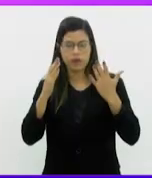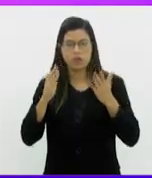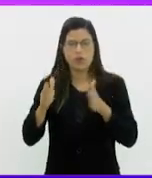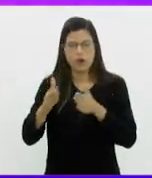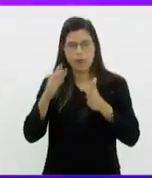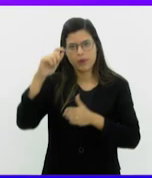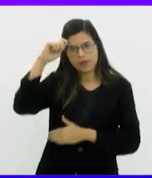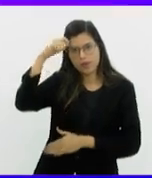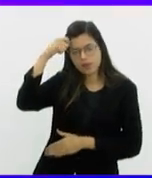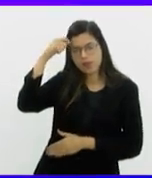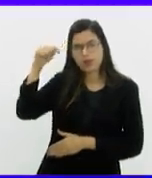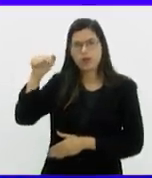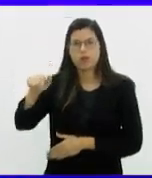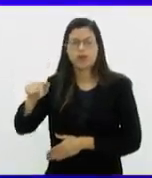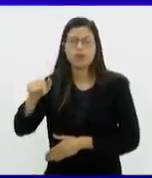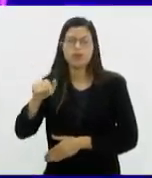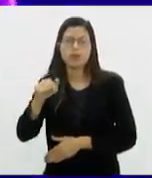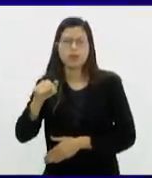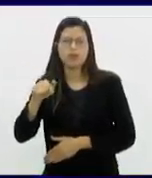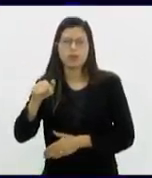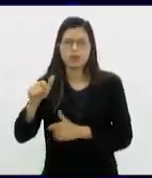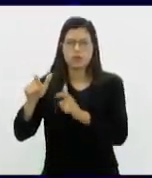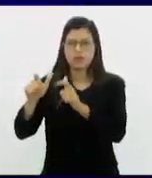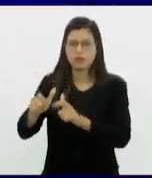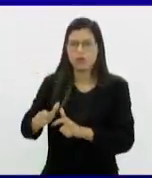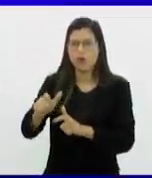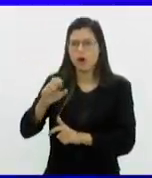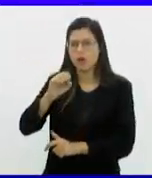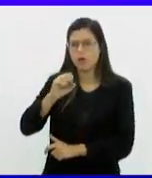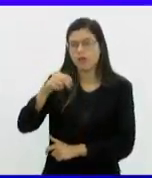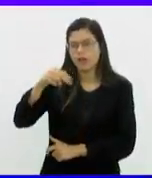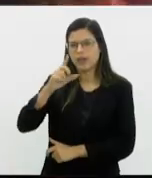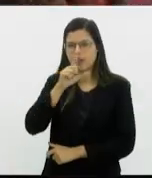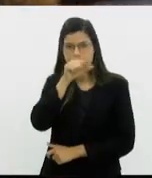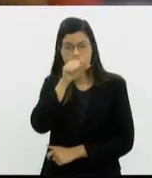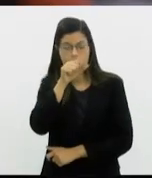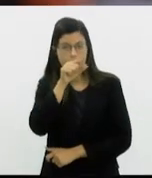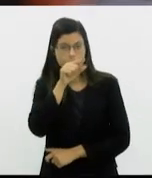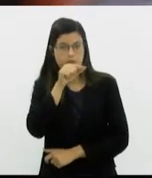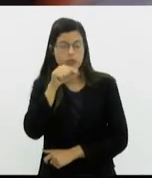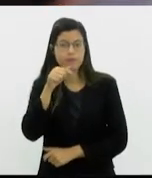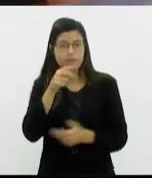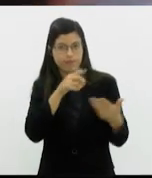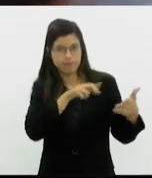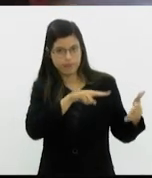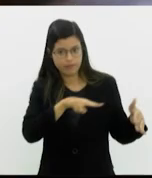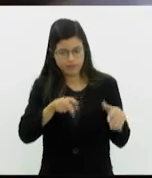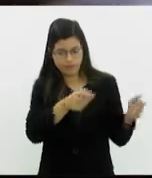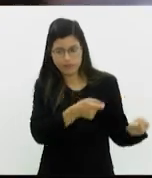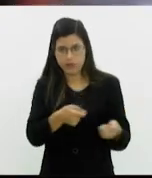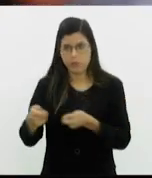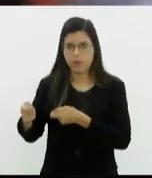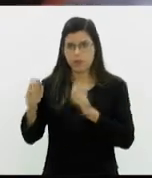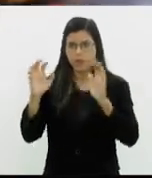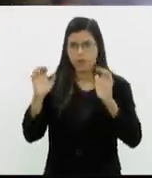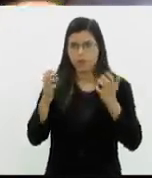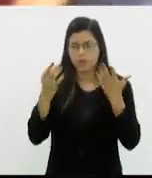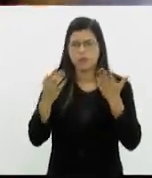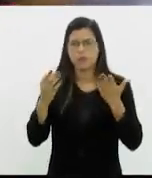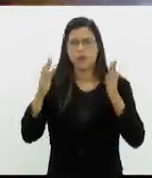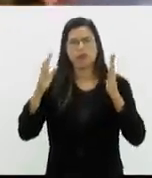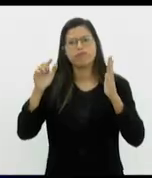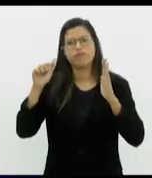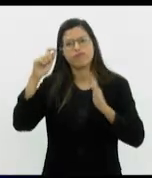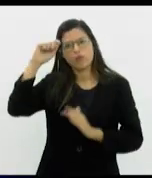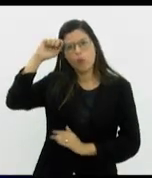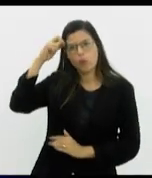Negritude, edição Baixada, no Parque Municipal Sararial, em Nilópolis. Durante toda a semana, o festival celebrou a cultura afro-brasileira